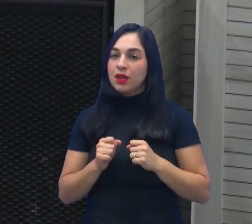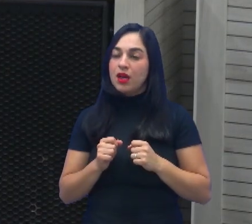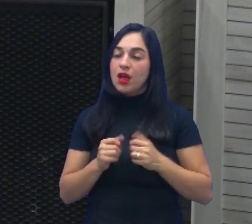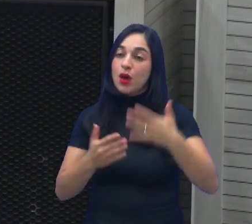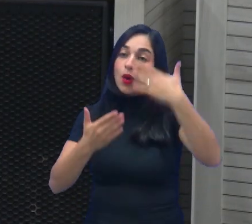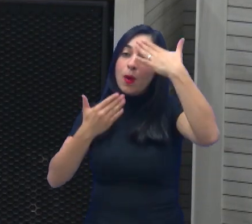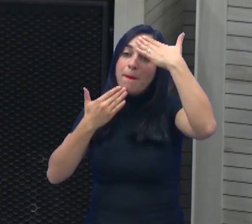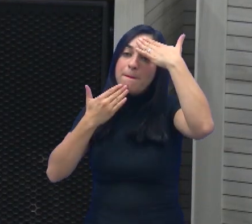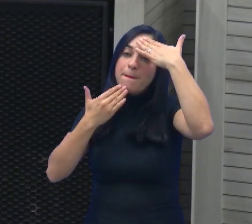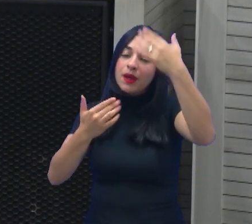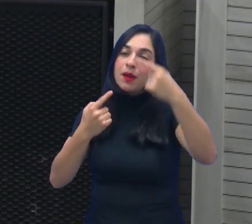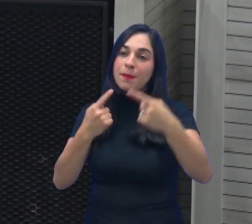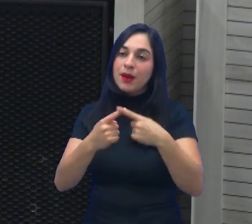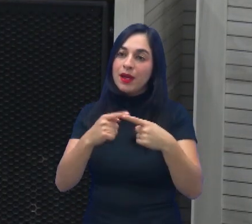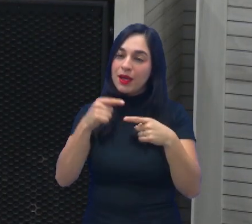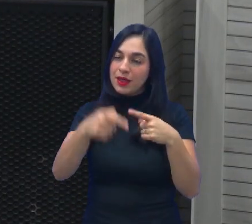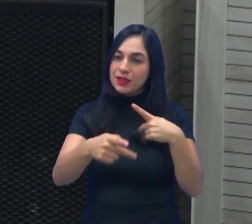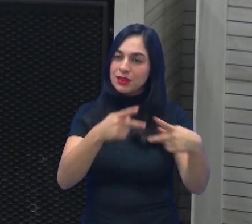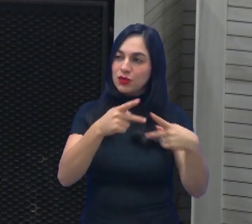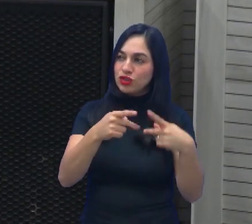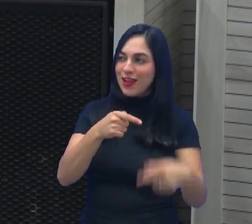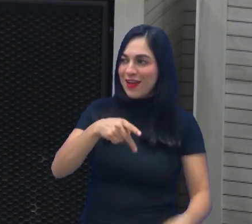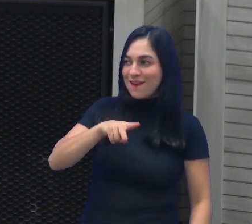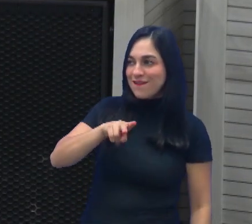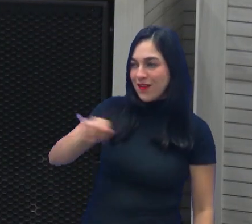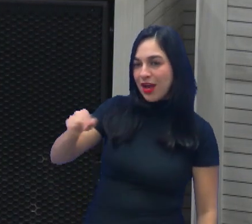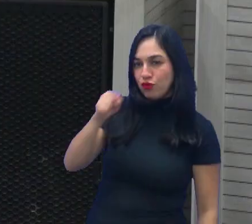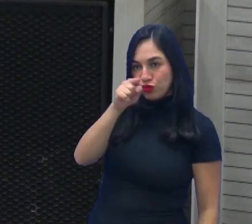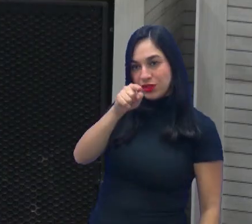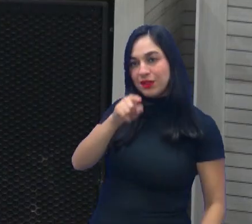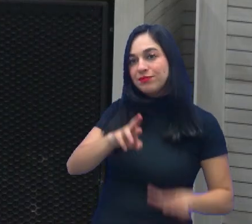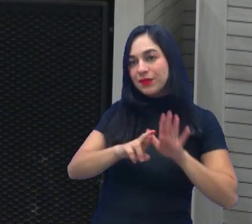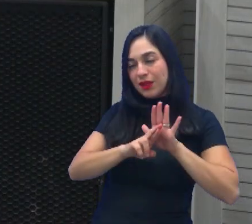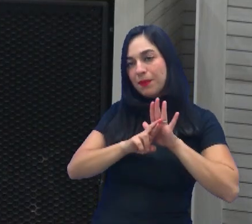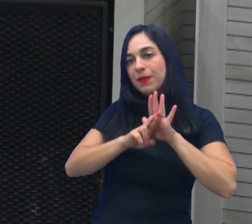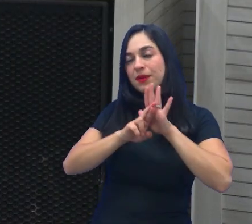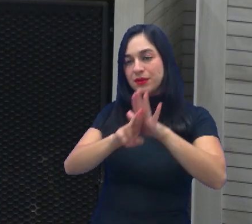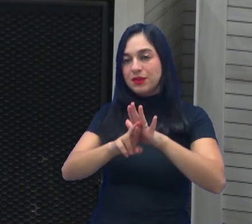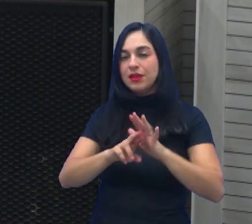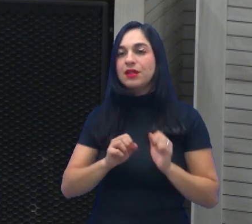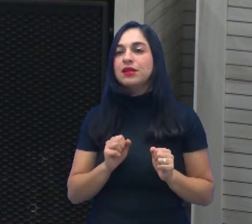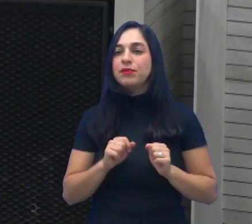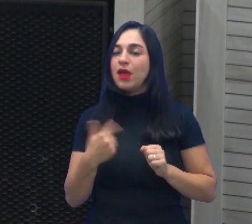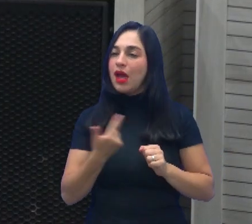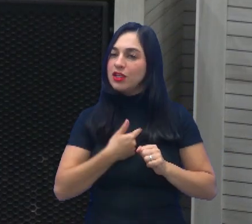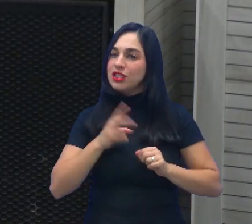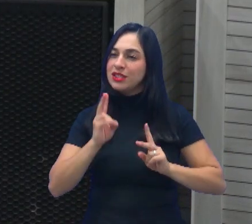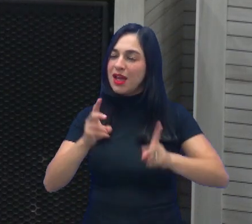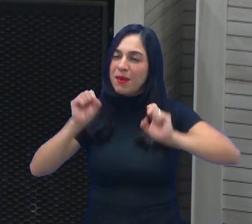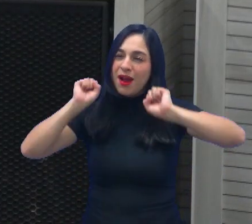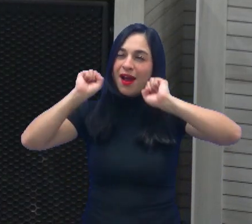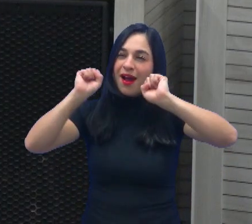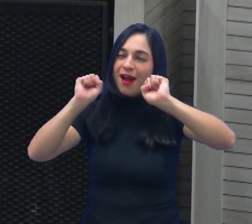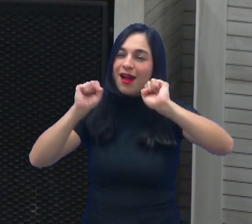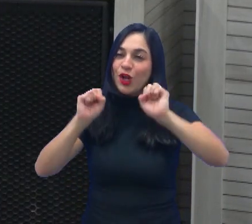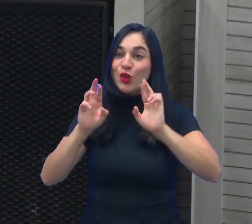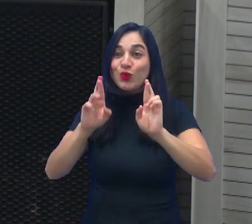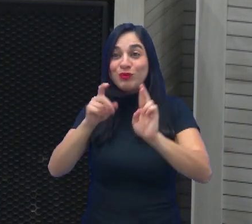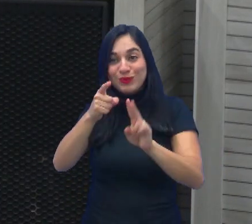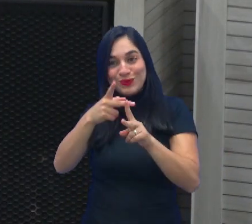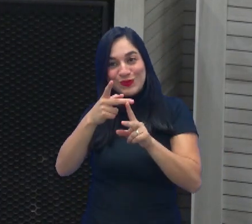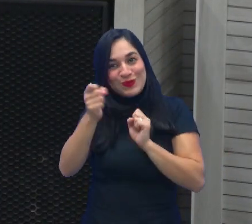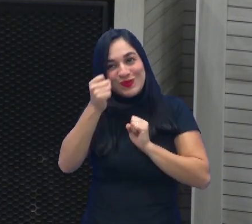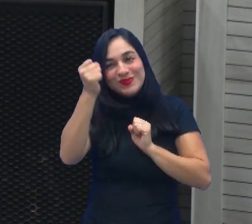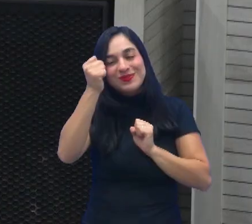levar a bandeira da nossa cidade onde você vai, tá? Nós estaremos sempre torcendo por você, estaremos